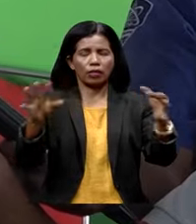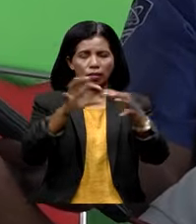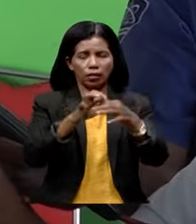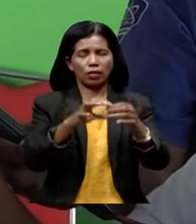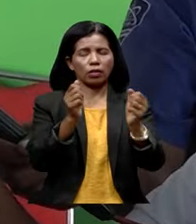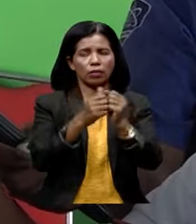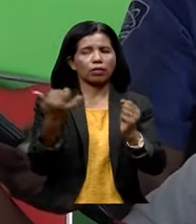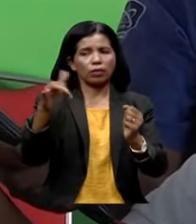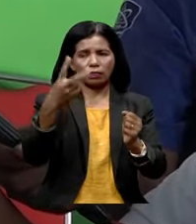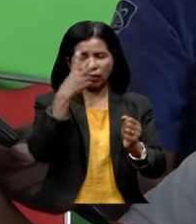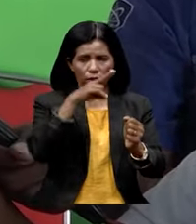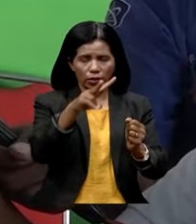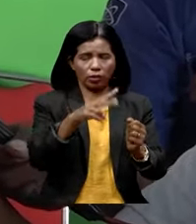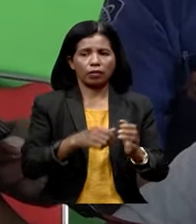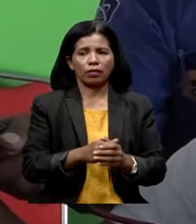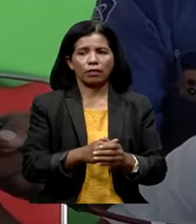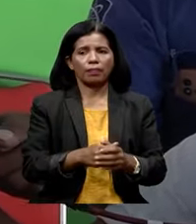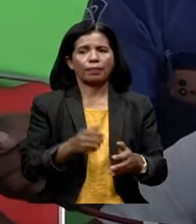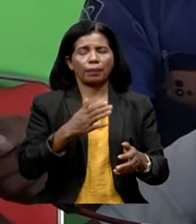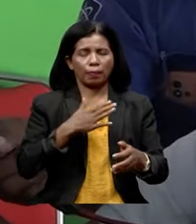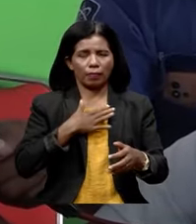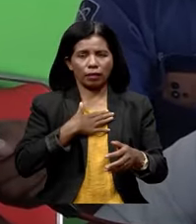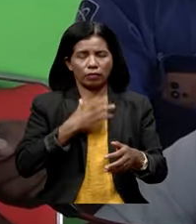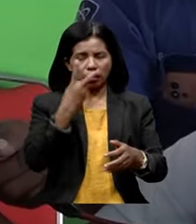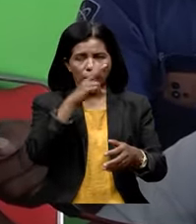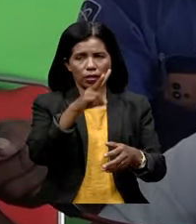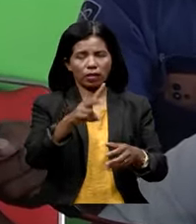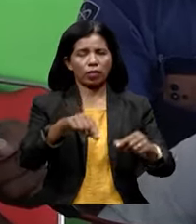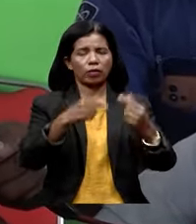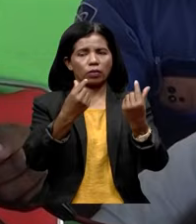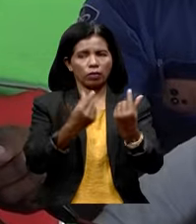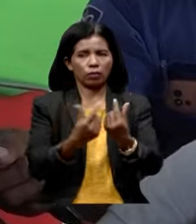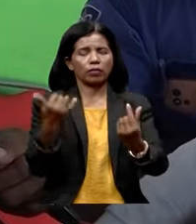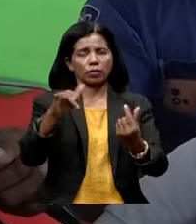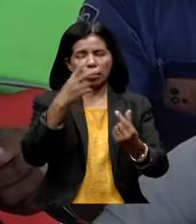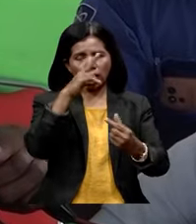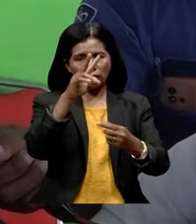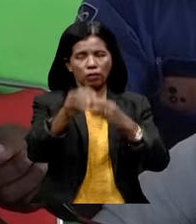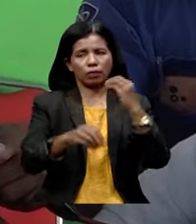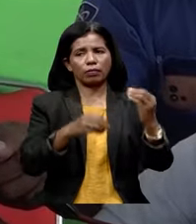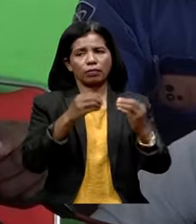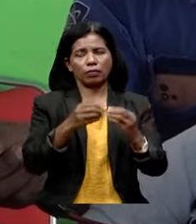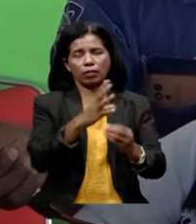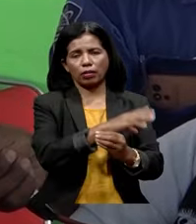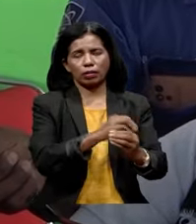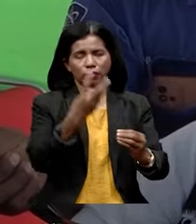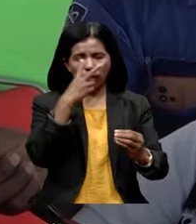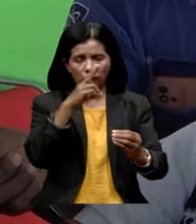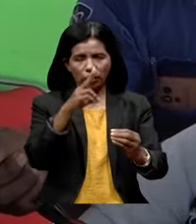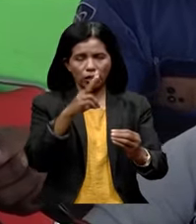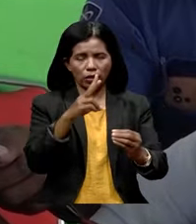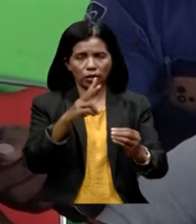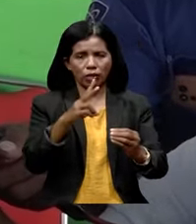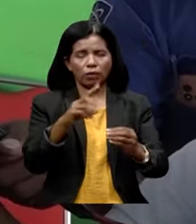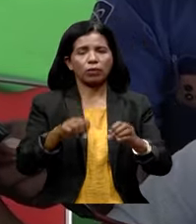mas se gostar né, a equipa legal, se ir a macare, queira para a iniciativa,